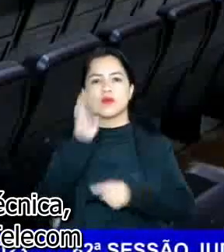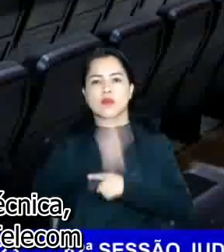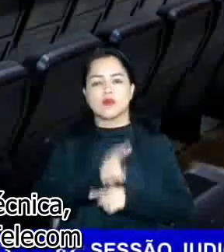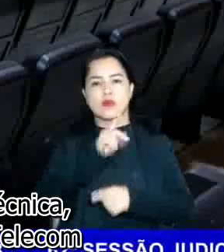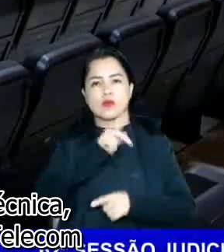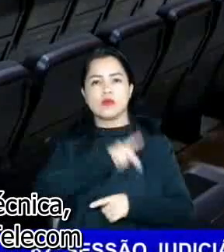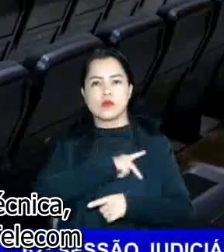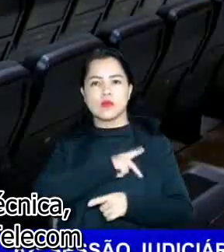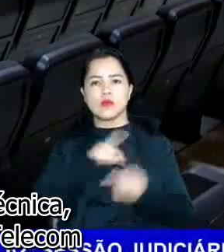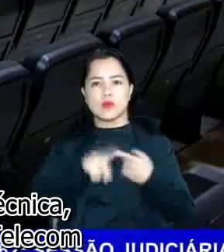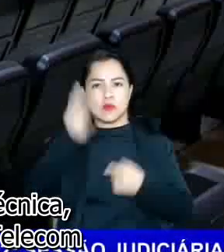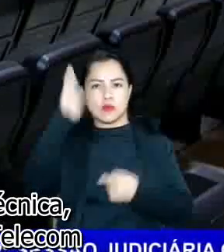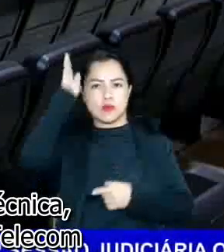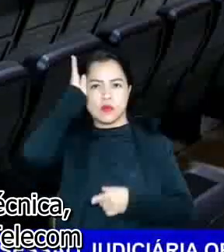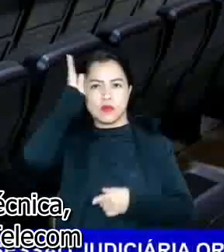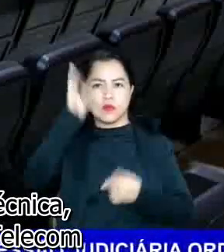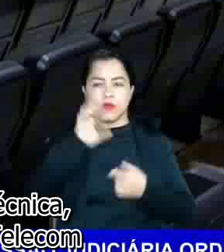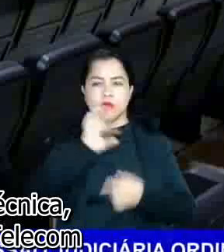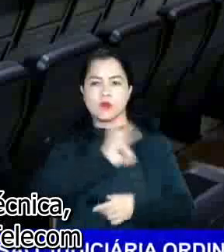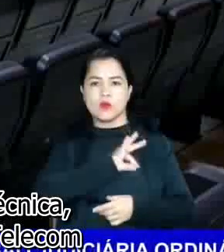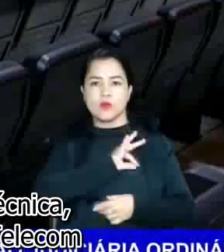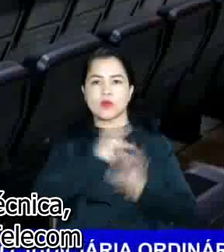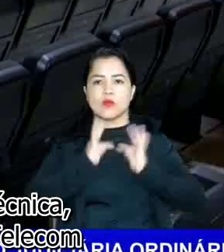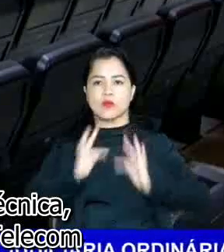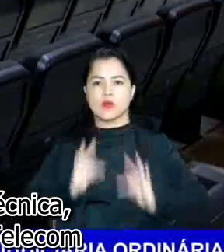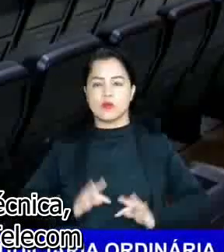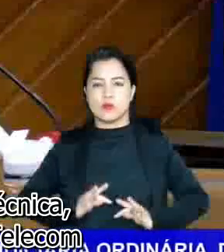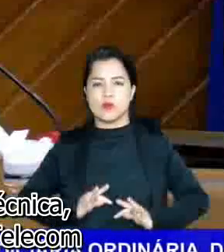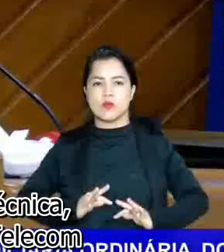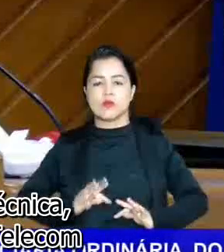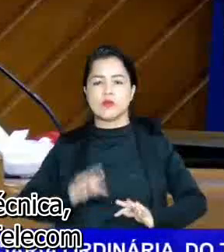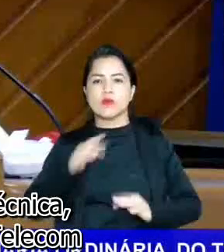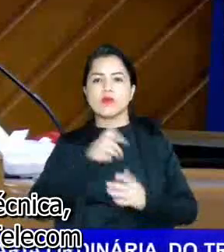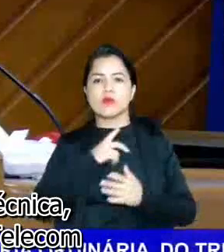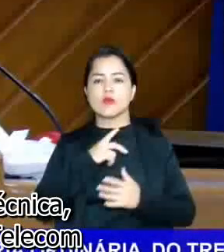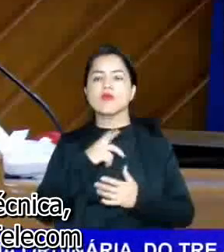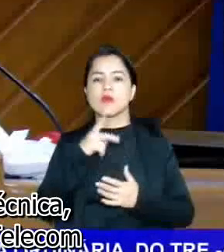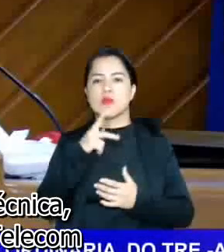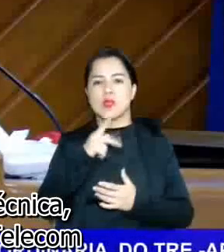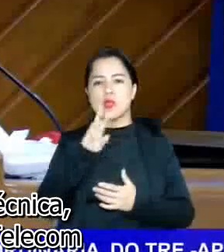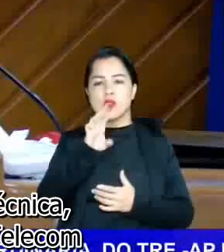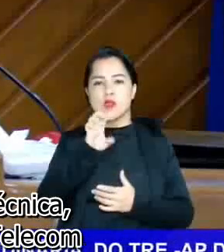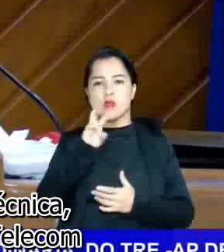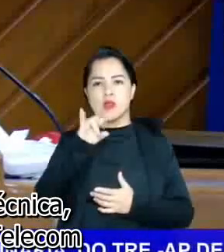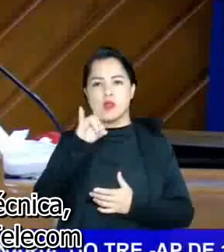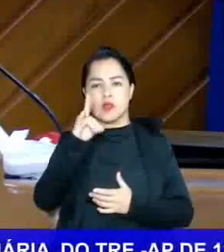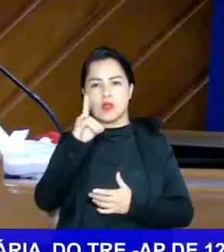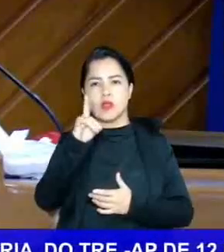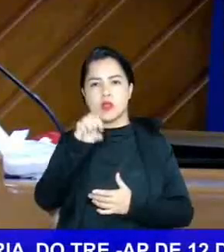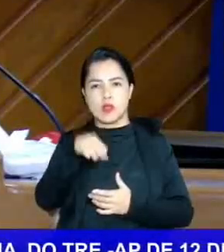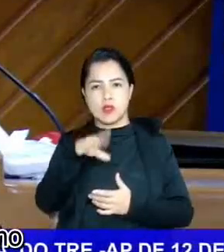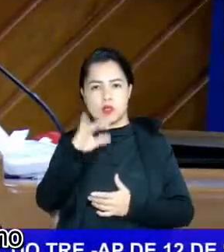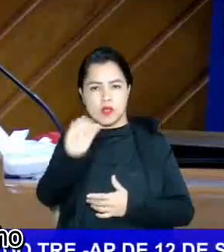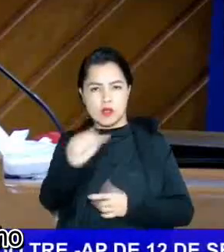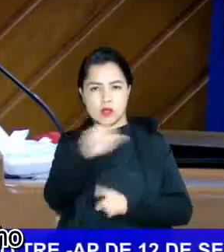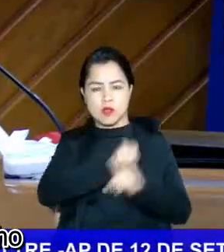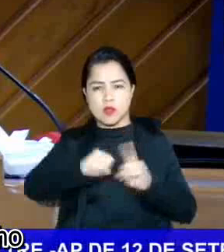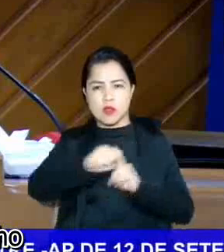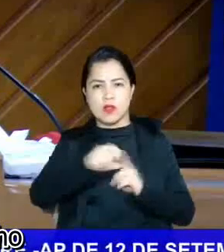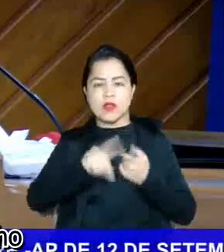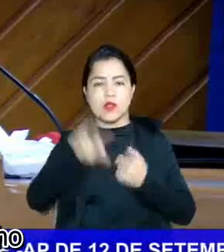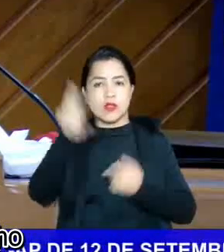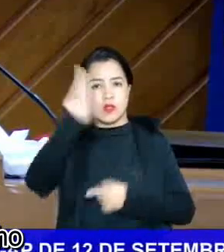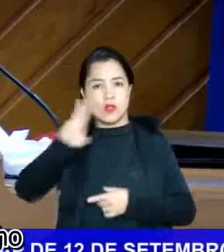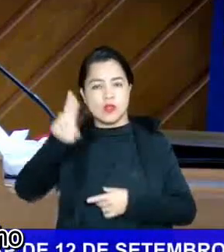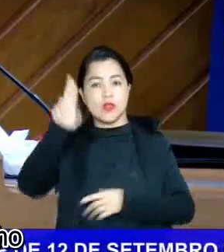Estado, o SESC, a Polícia Técnica, a Previdência Social e a Unifap, além da Você Telecom, lá no